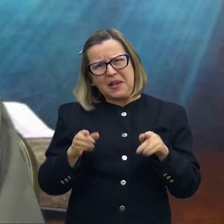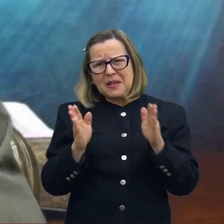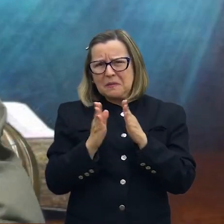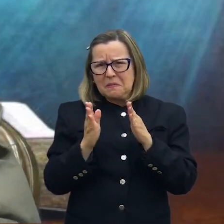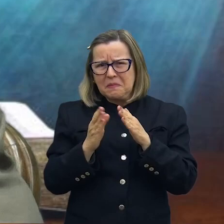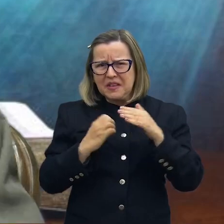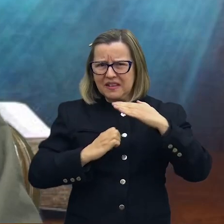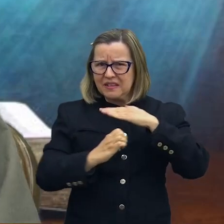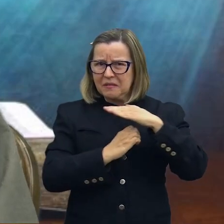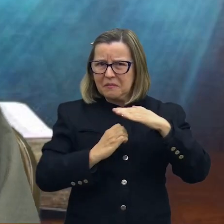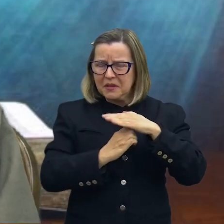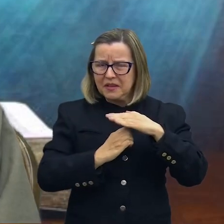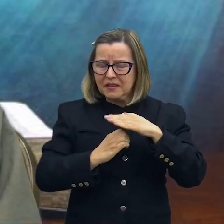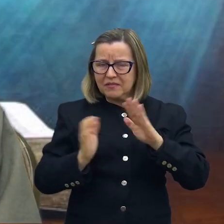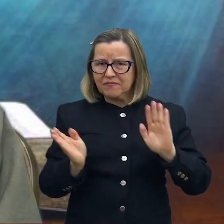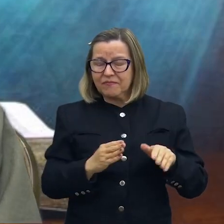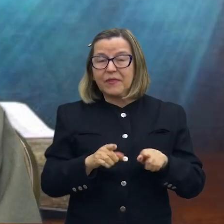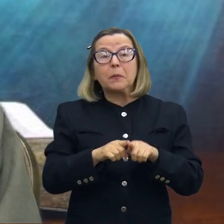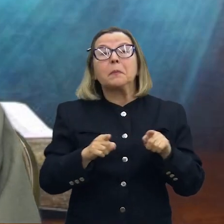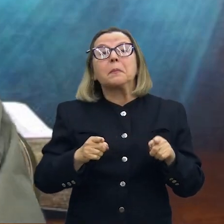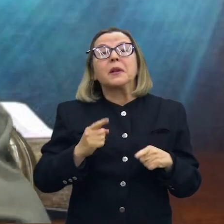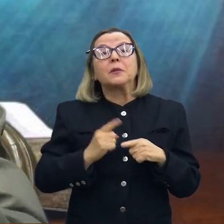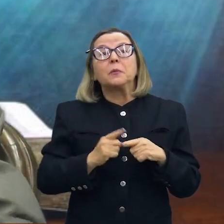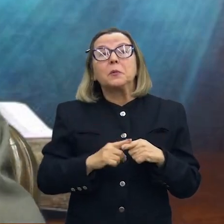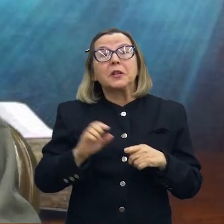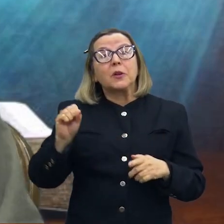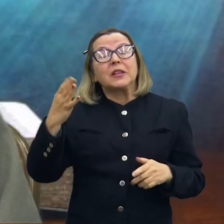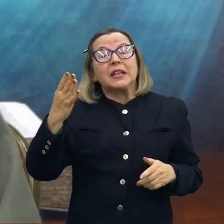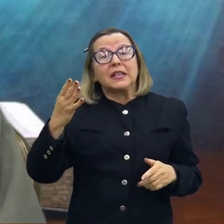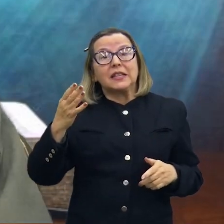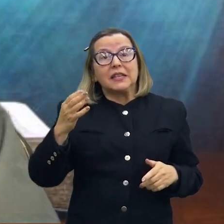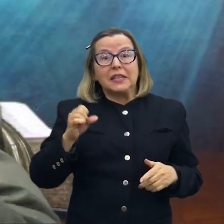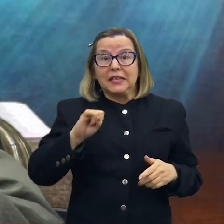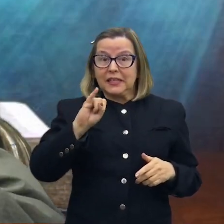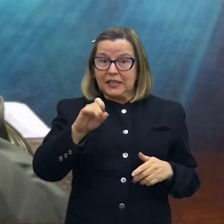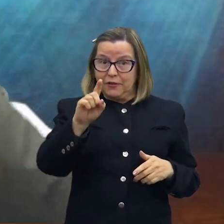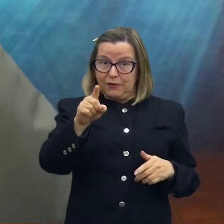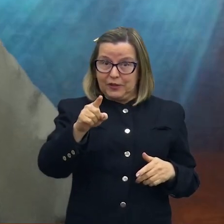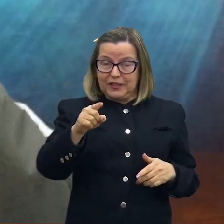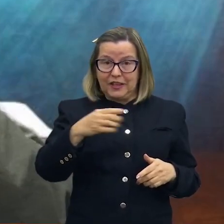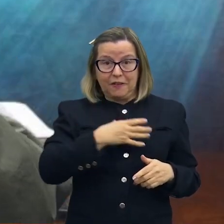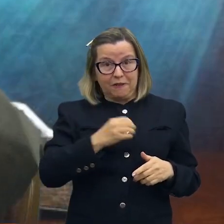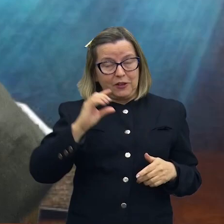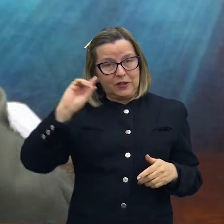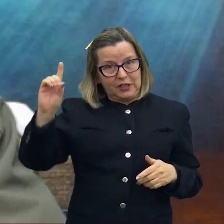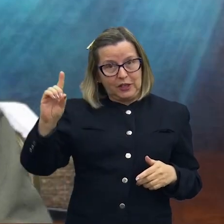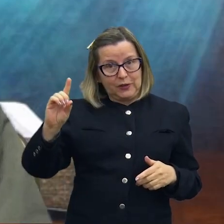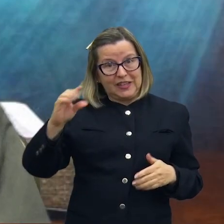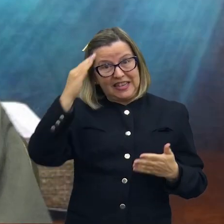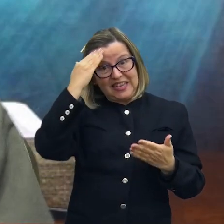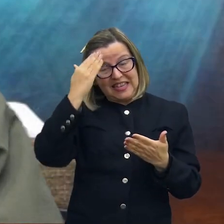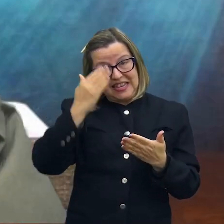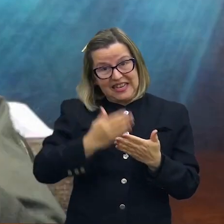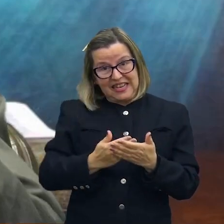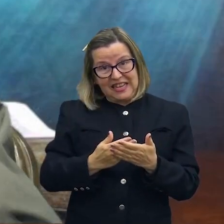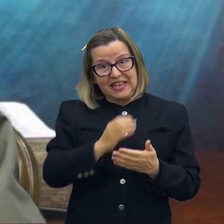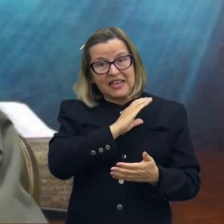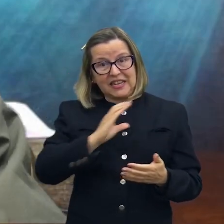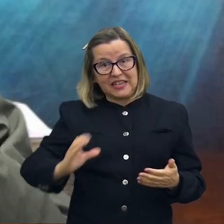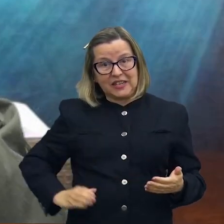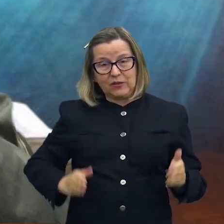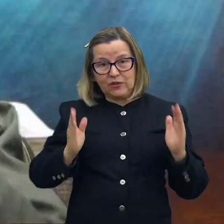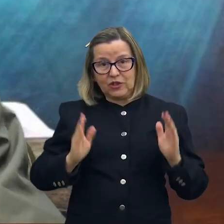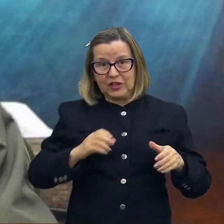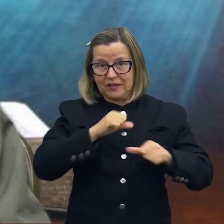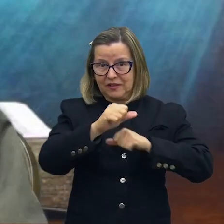Agora, por que acontece isso? Se você é um filho de Deus, se você crê que Cristo fez uma obra na sua vida, que você é